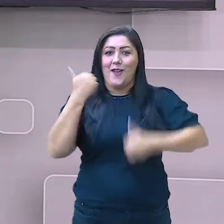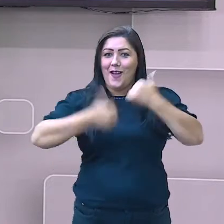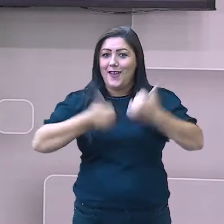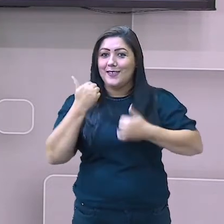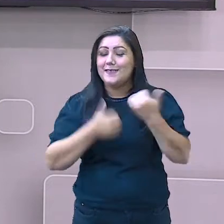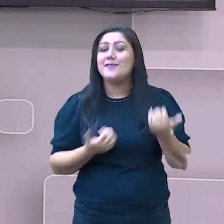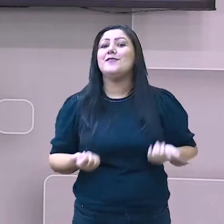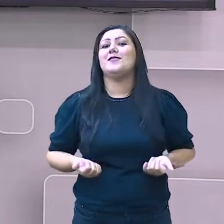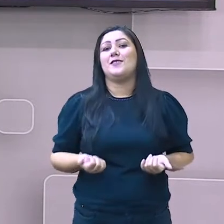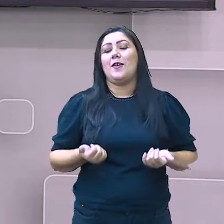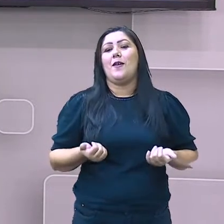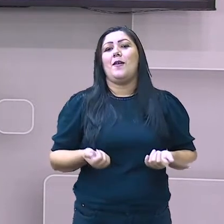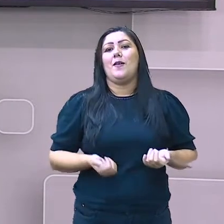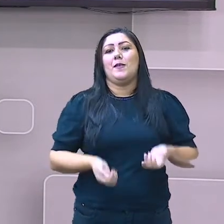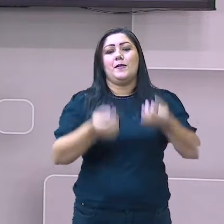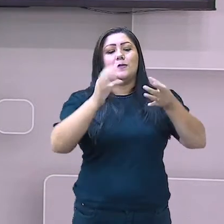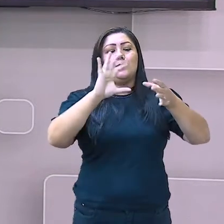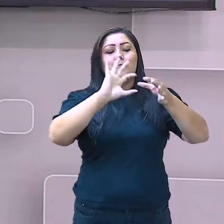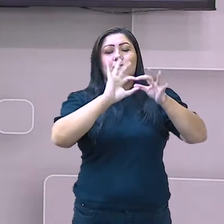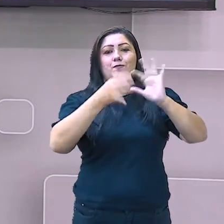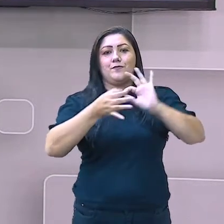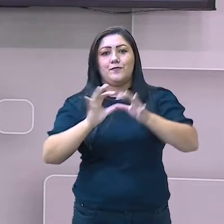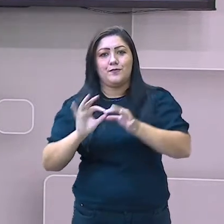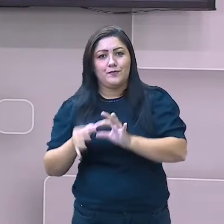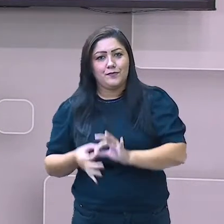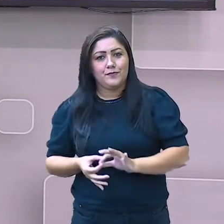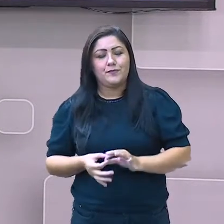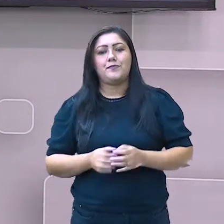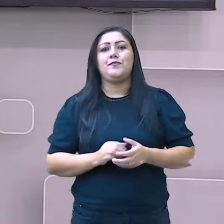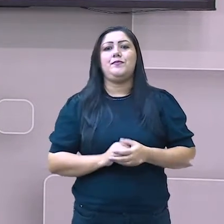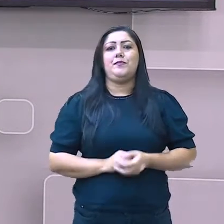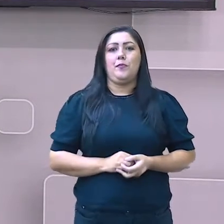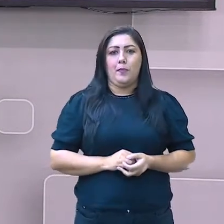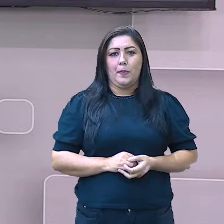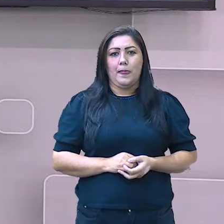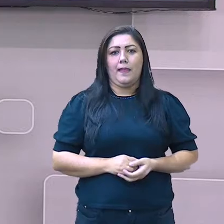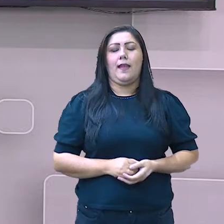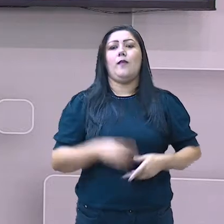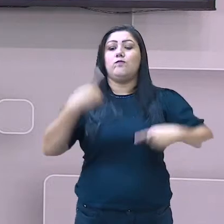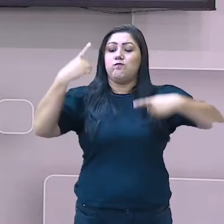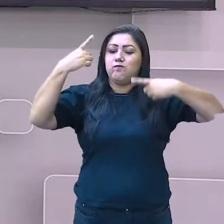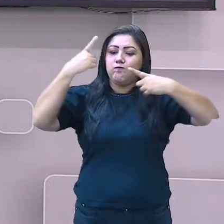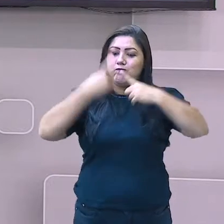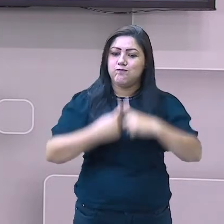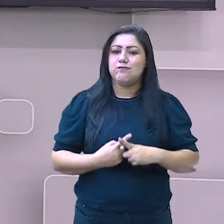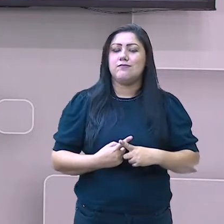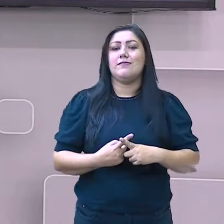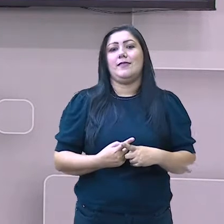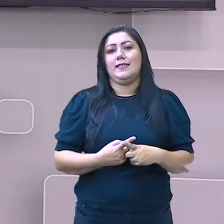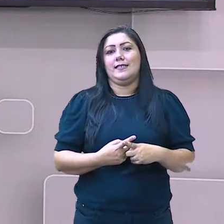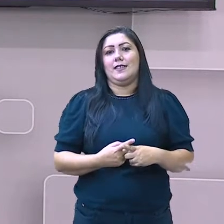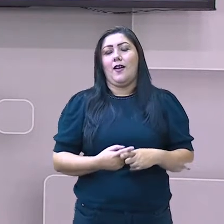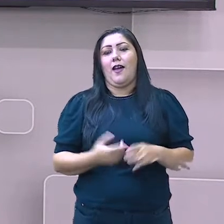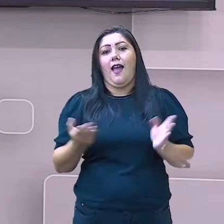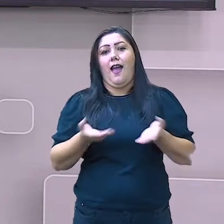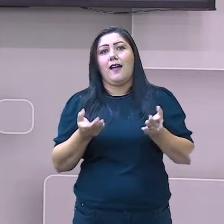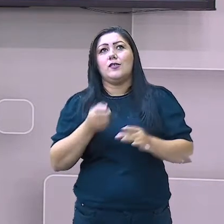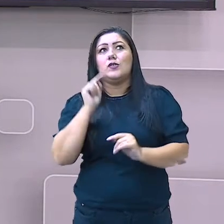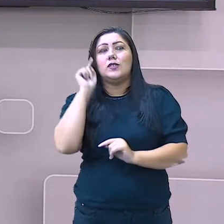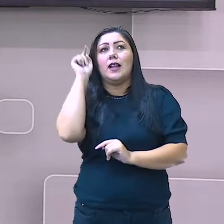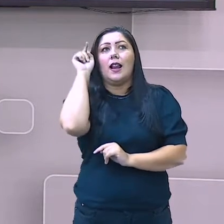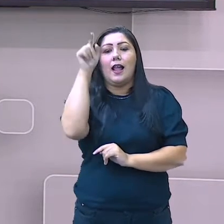de novos Jogos Olímpicos, né? De uma nova competição, dessa vez em Tóquio, no